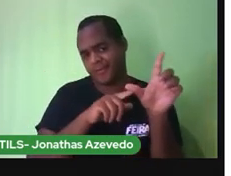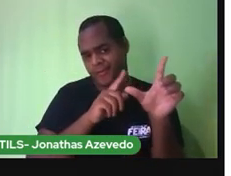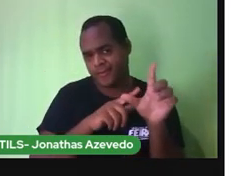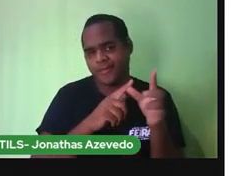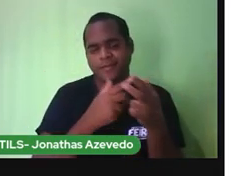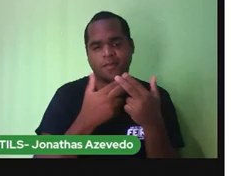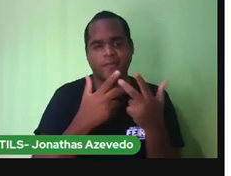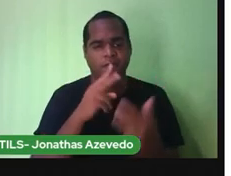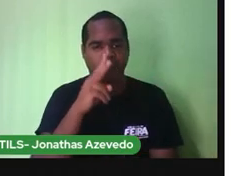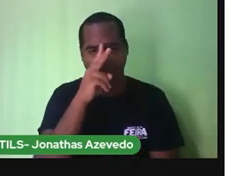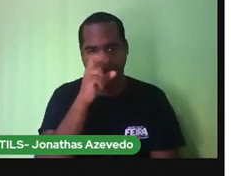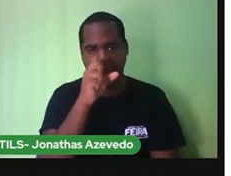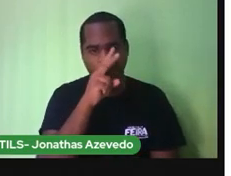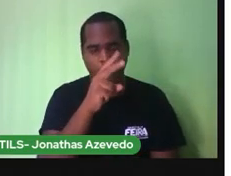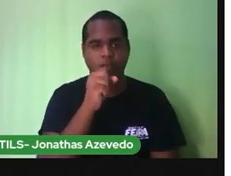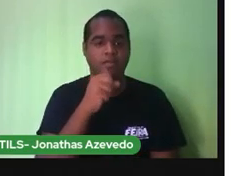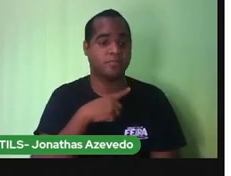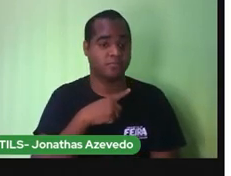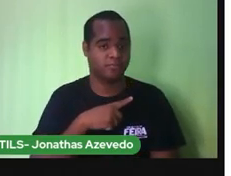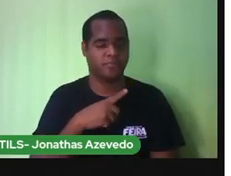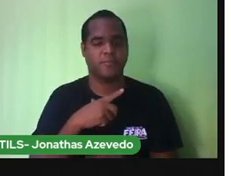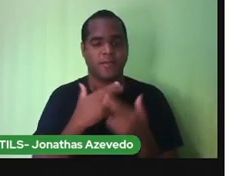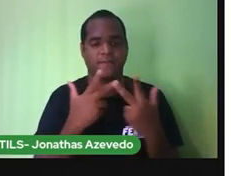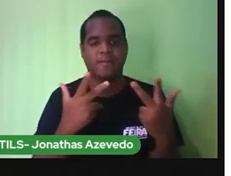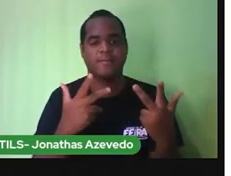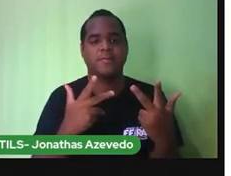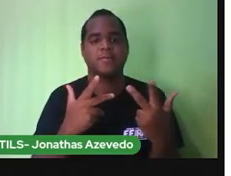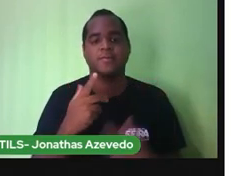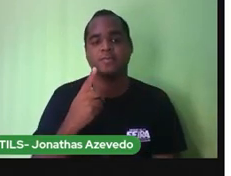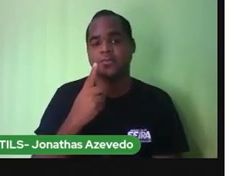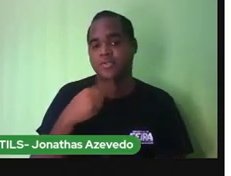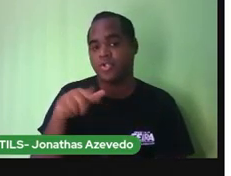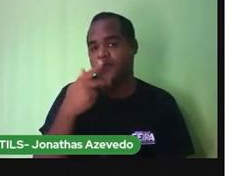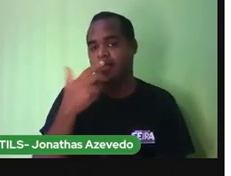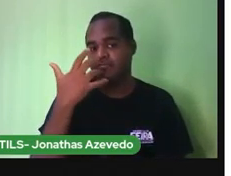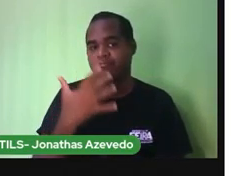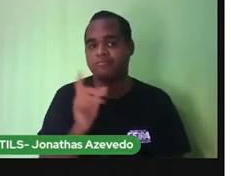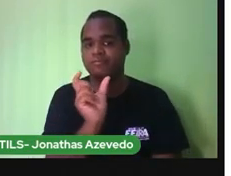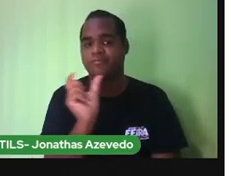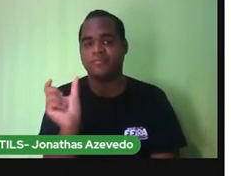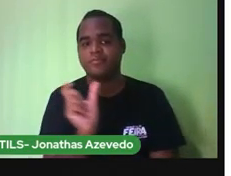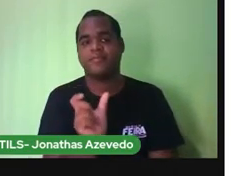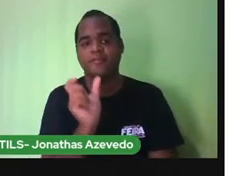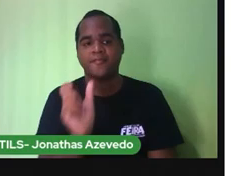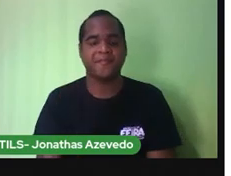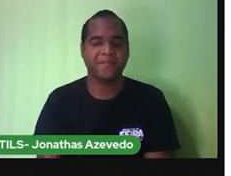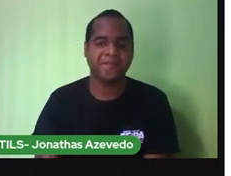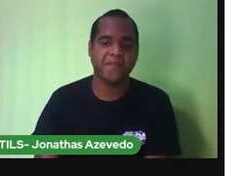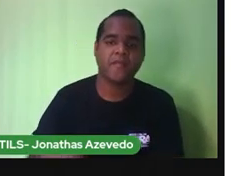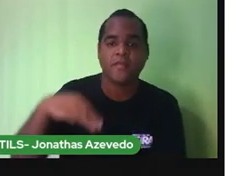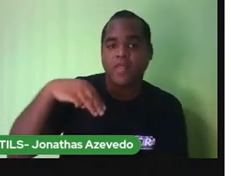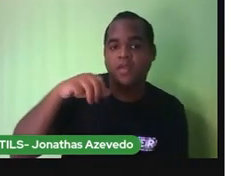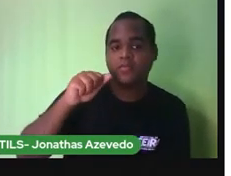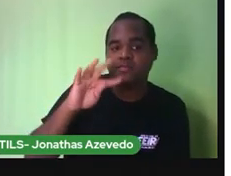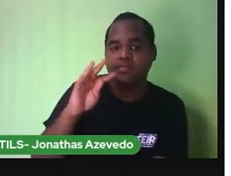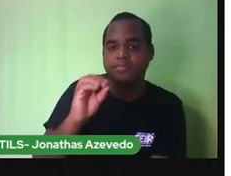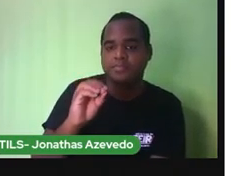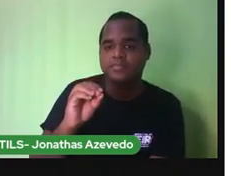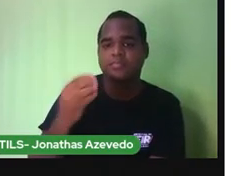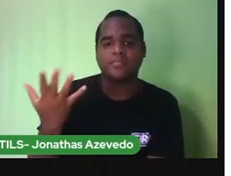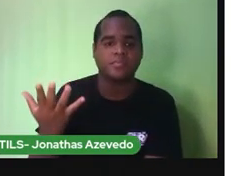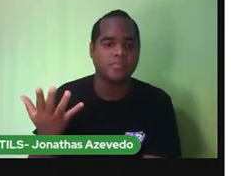de sílabas diferentes na nossa formarmos novas palavras O Nato